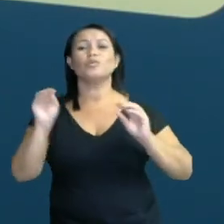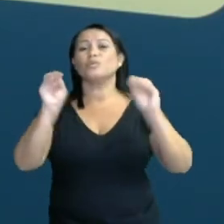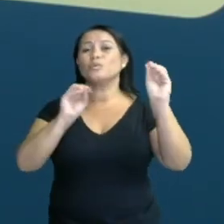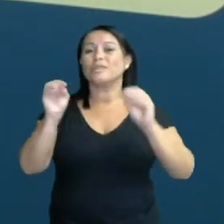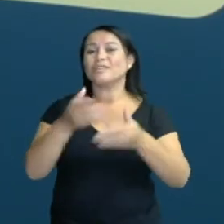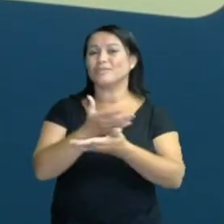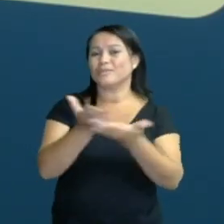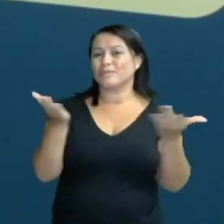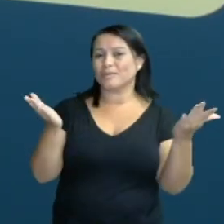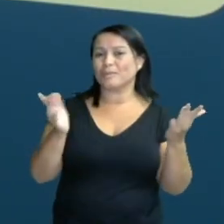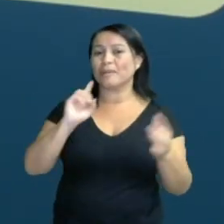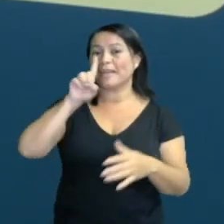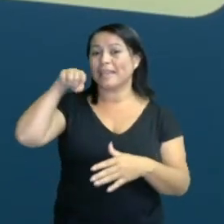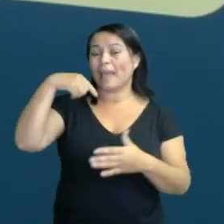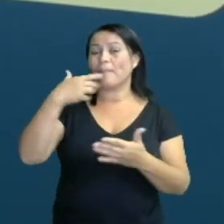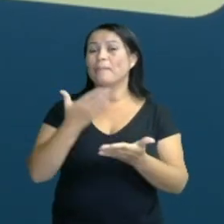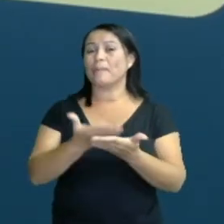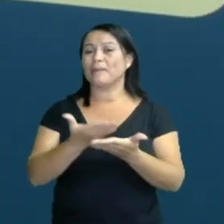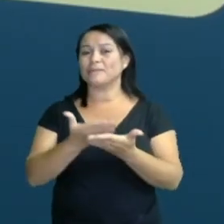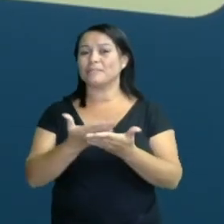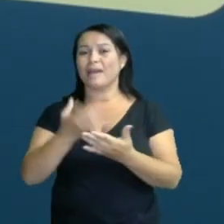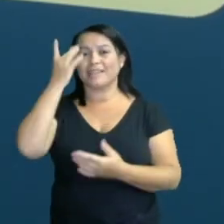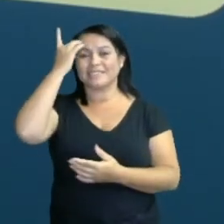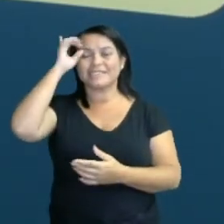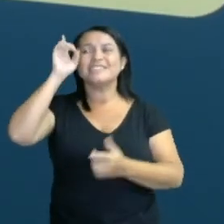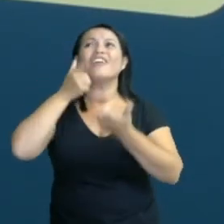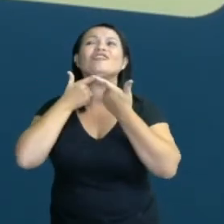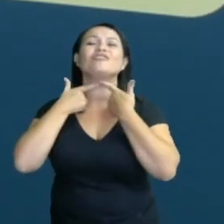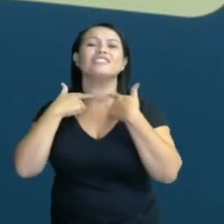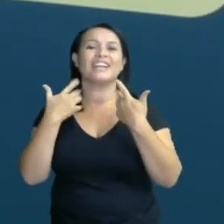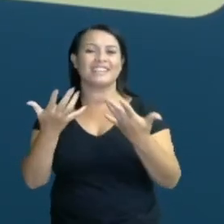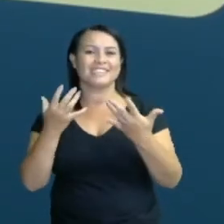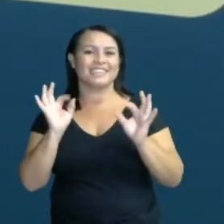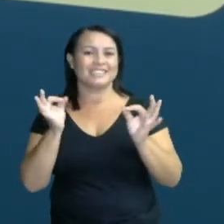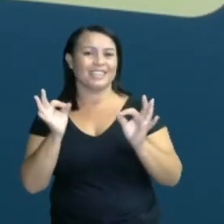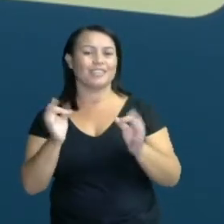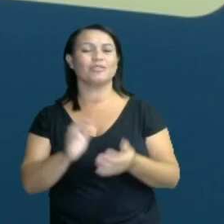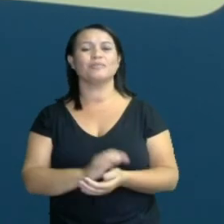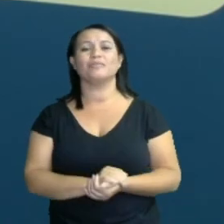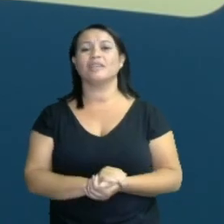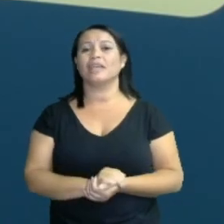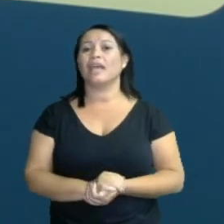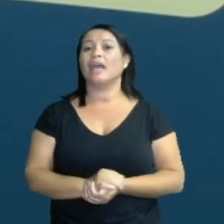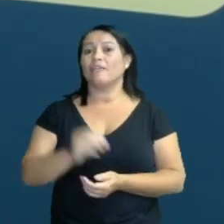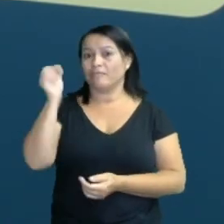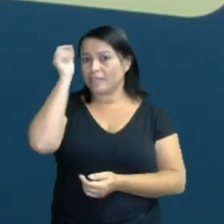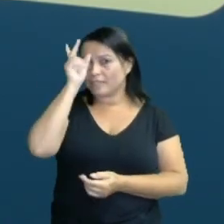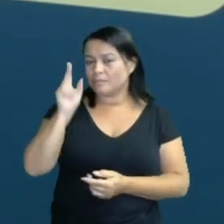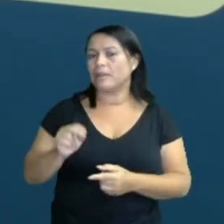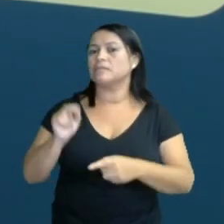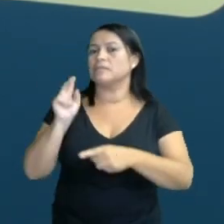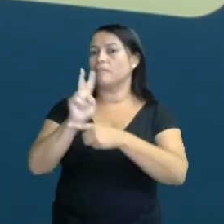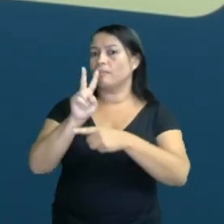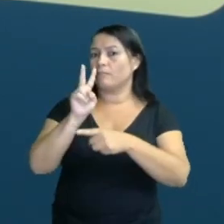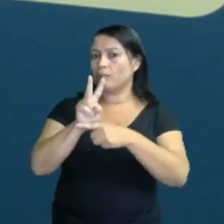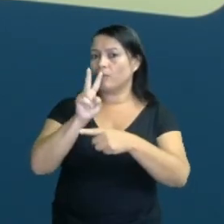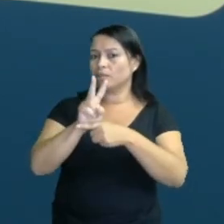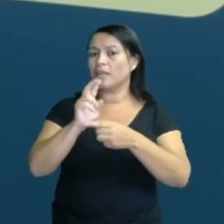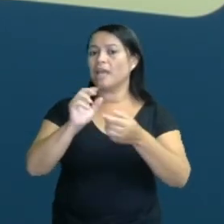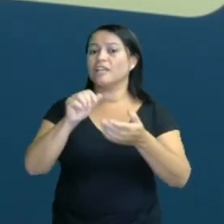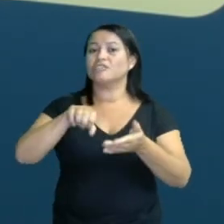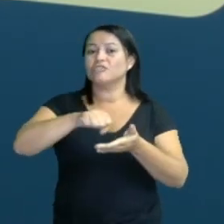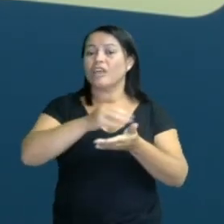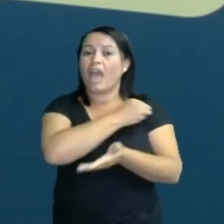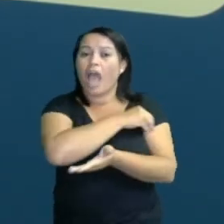beijo, turma, e até a próxima, se Deus quiser, tá certo? Se liguem, se protejam, passem álcool